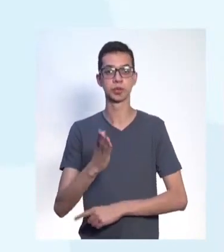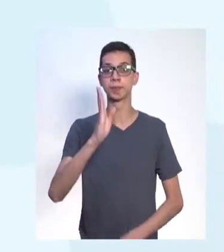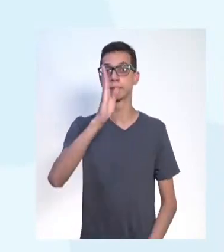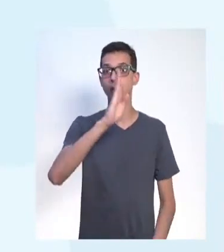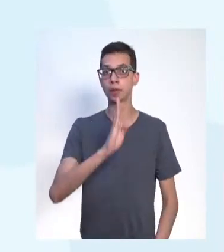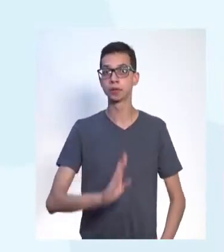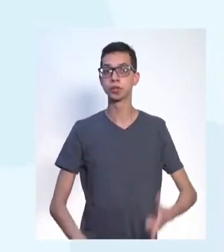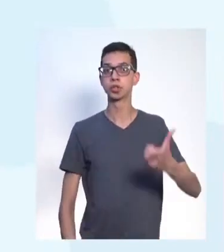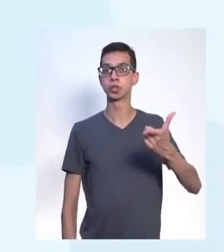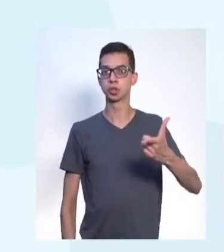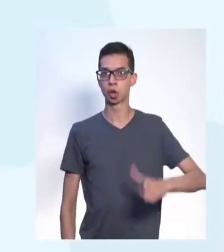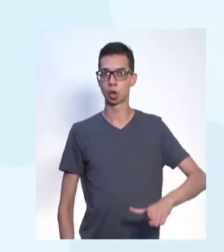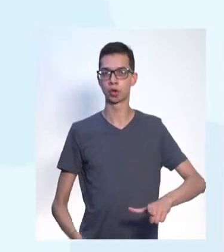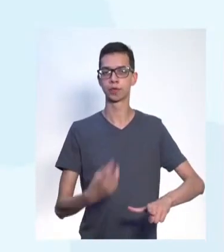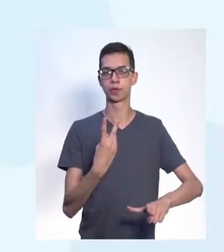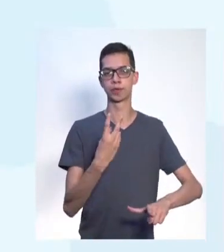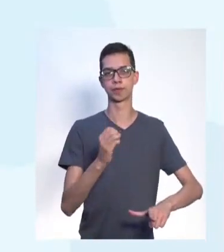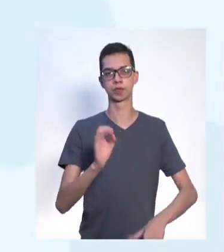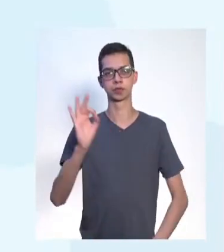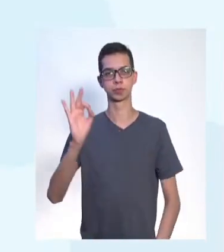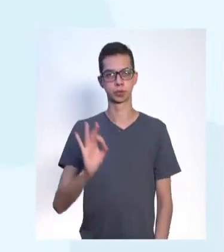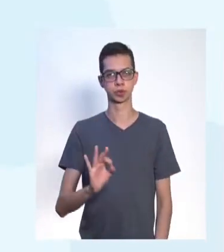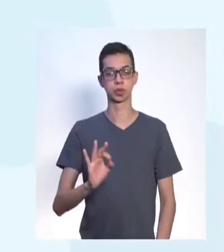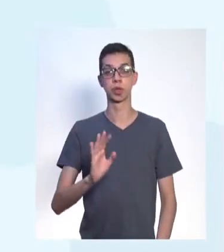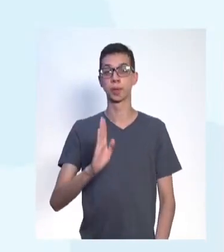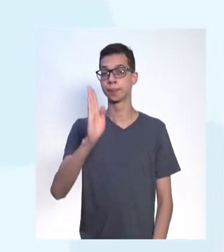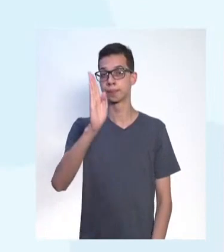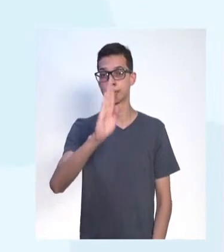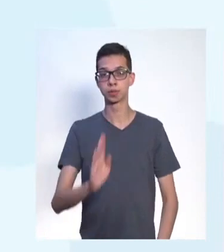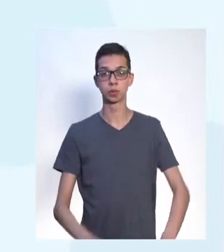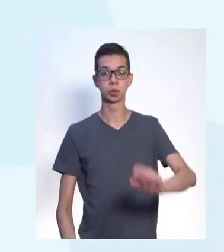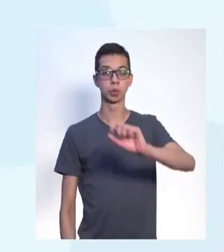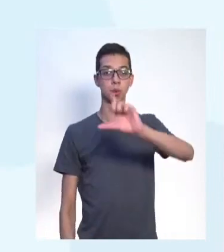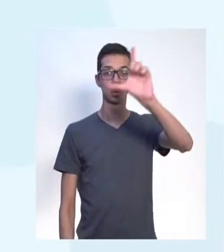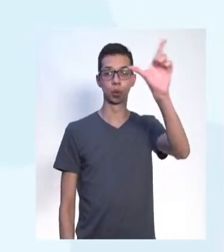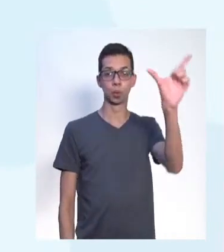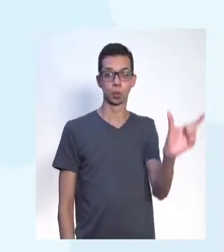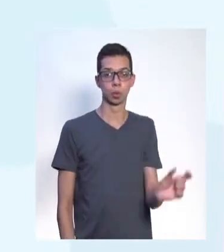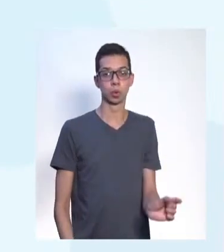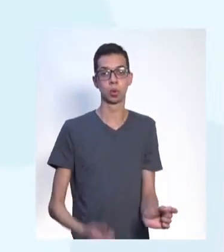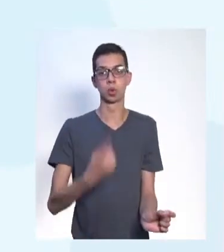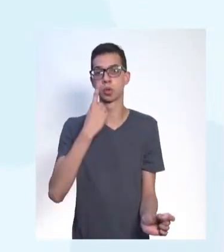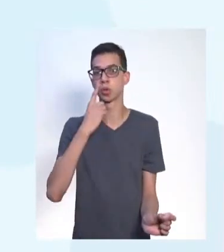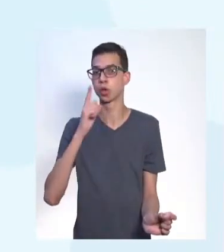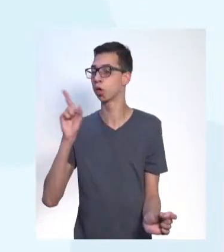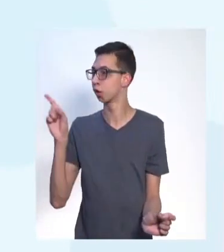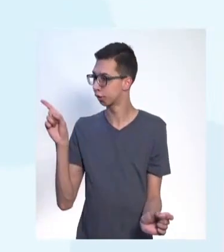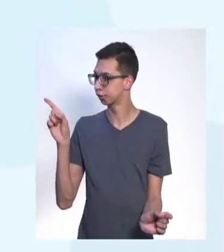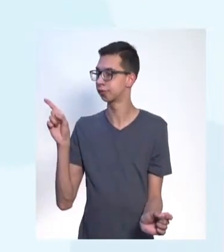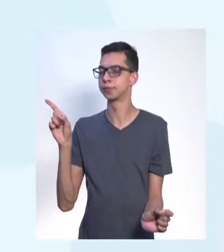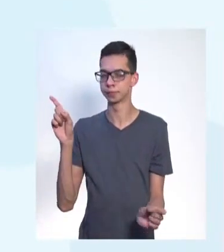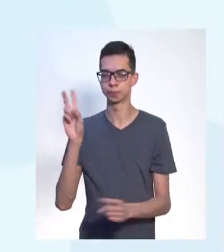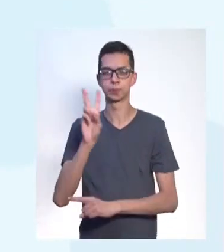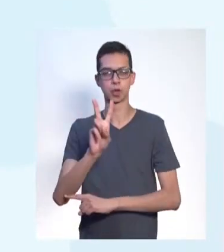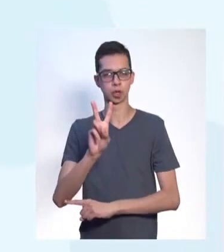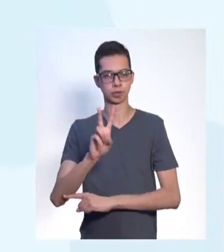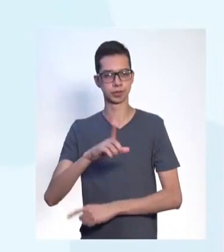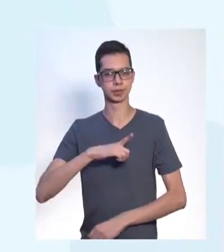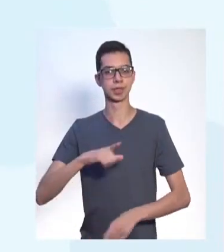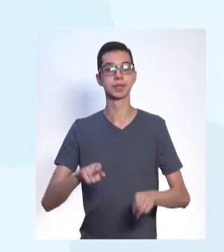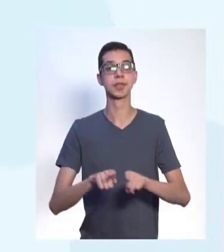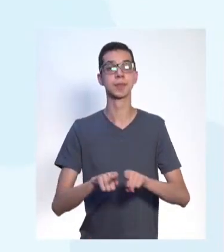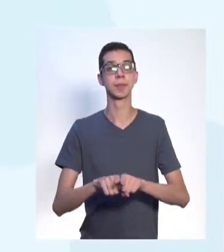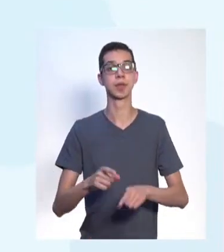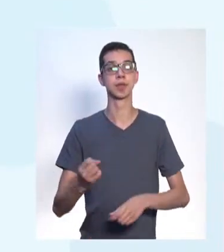né, tendo aí 20% do seu território em áreas protegidas, né, isso é importante retratar. Outros